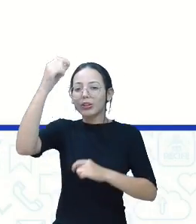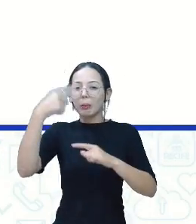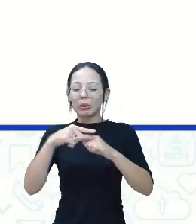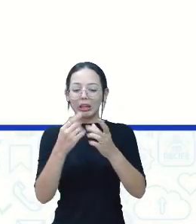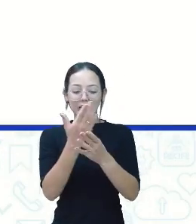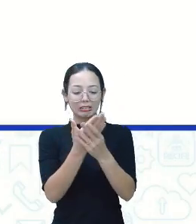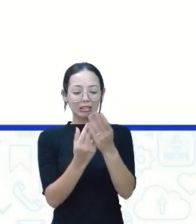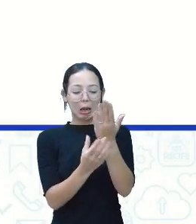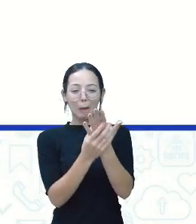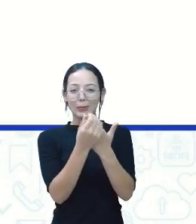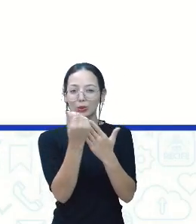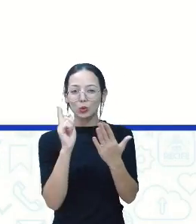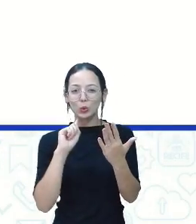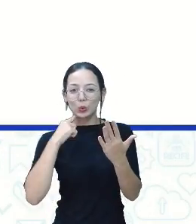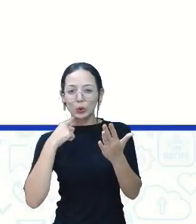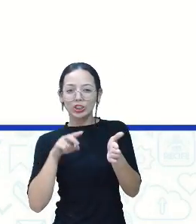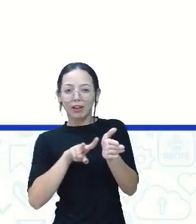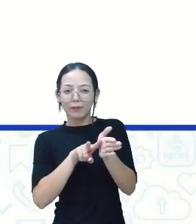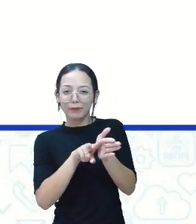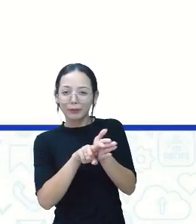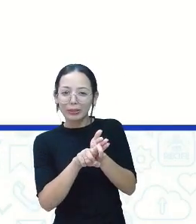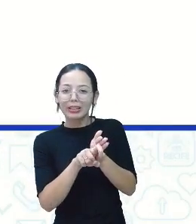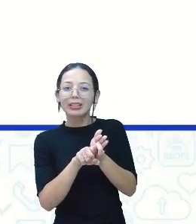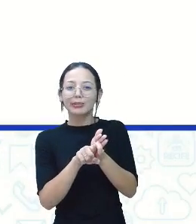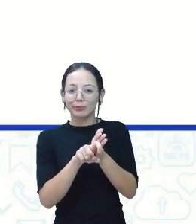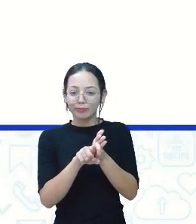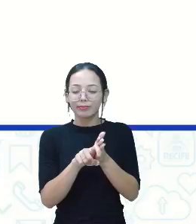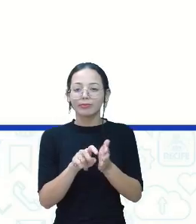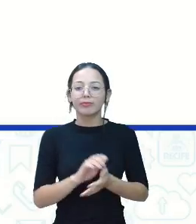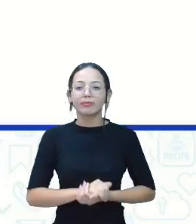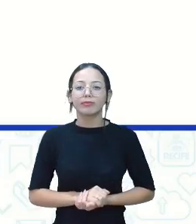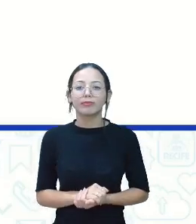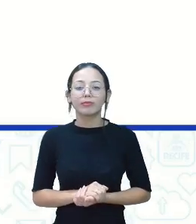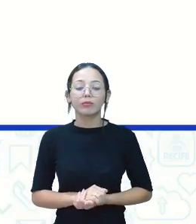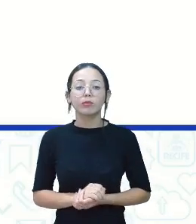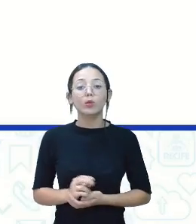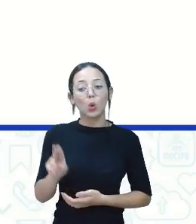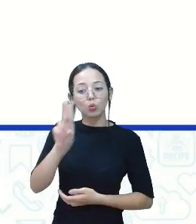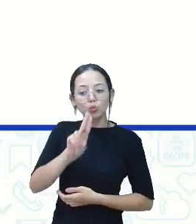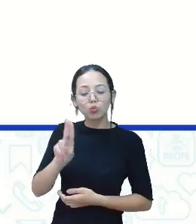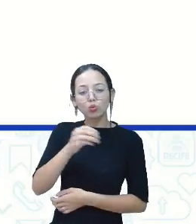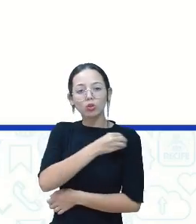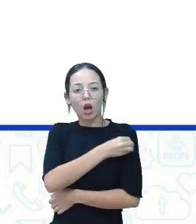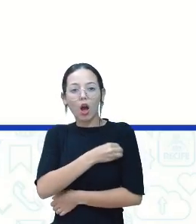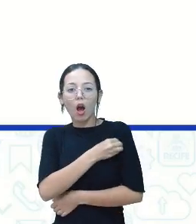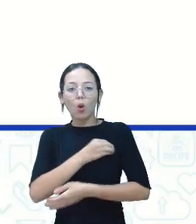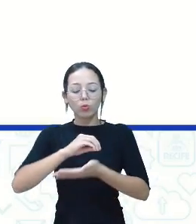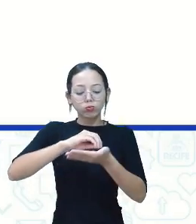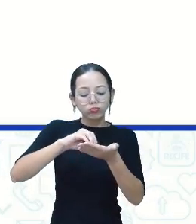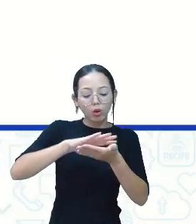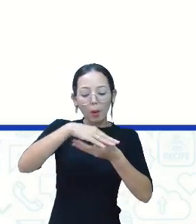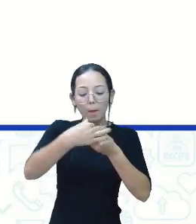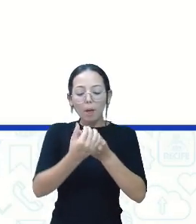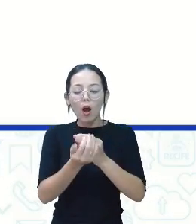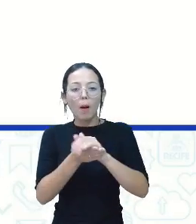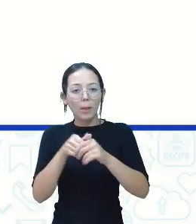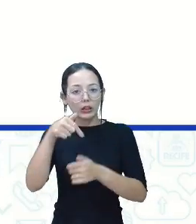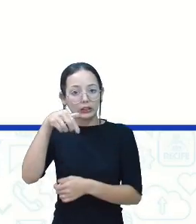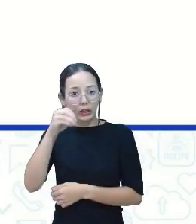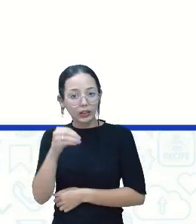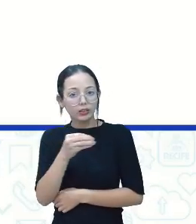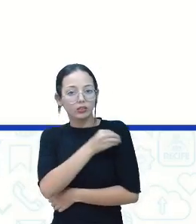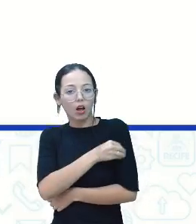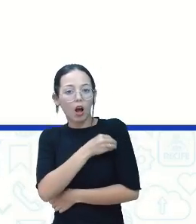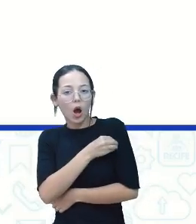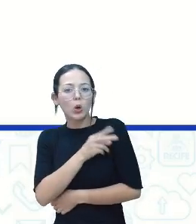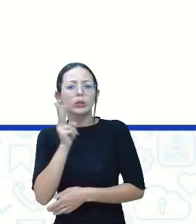mãos levam vírus, principalmente nas mucosas. Use álcool nas mãos, álcool 70, sempre